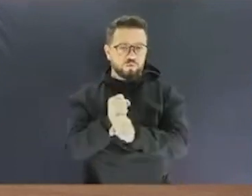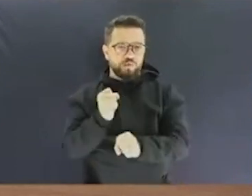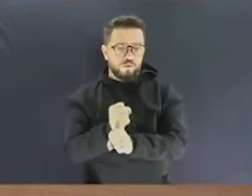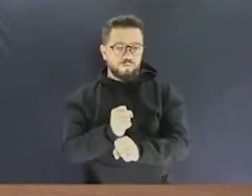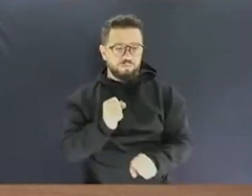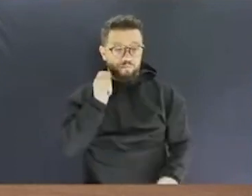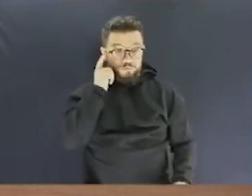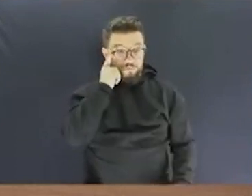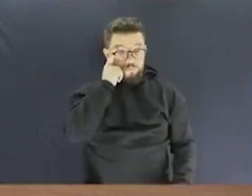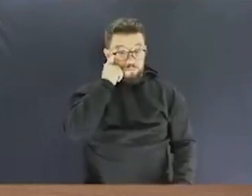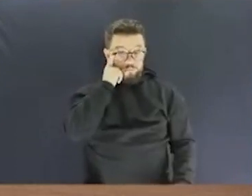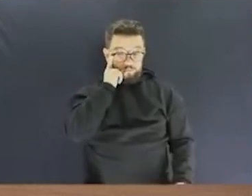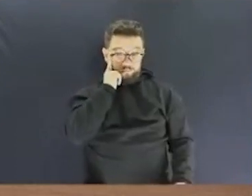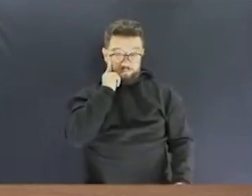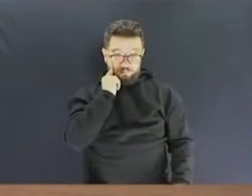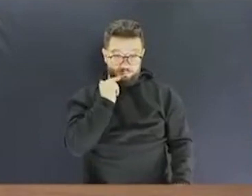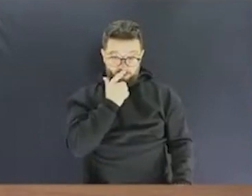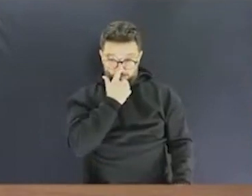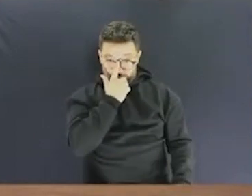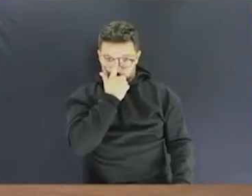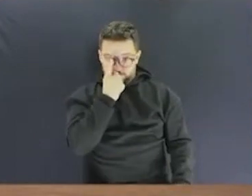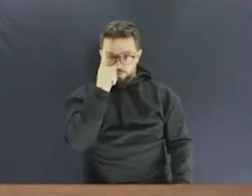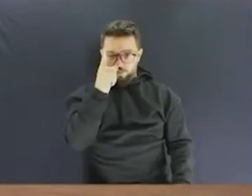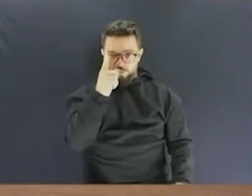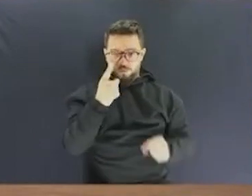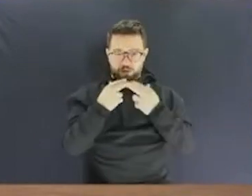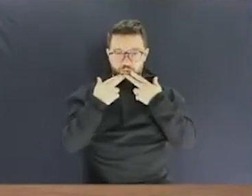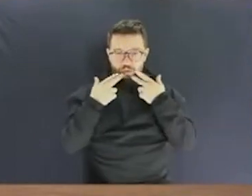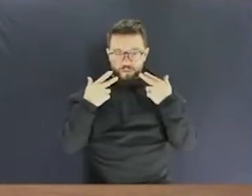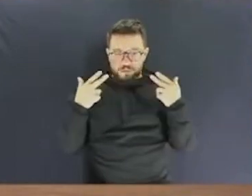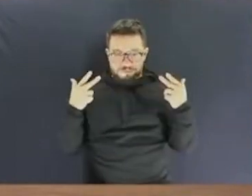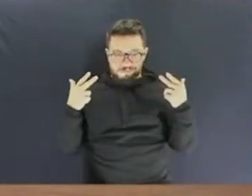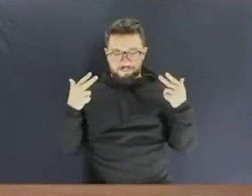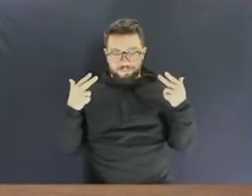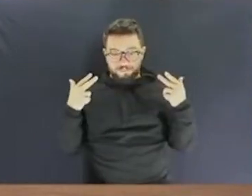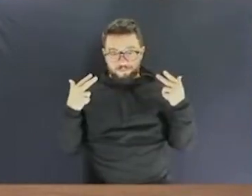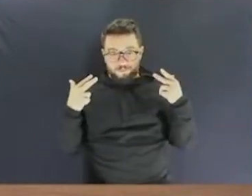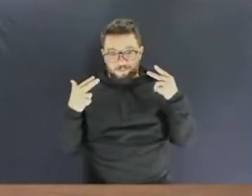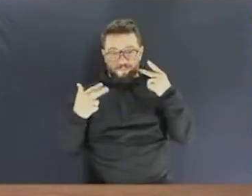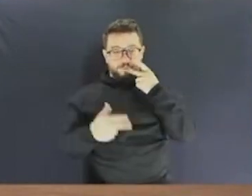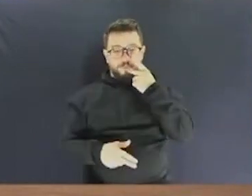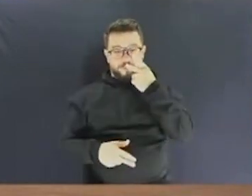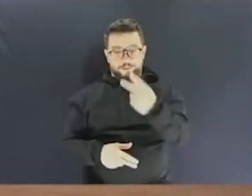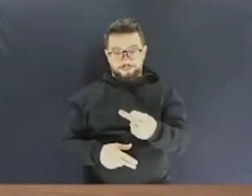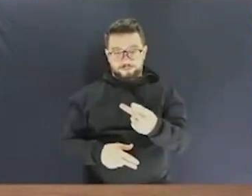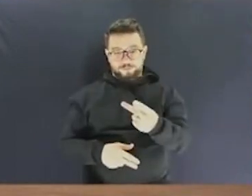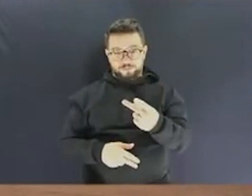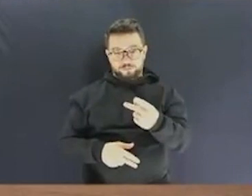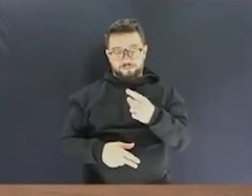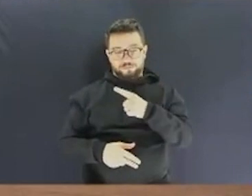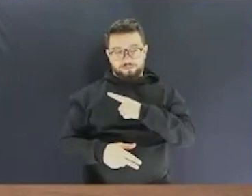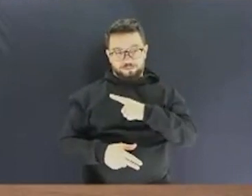Tem um ponto que nós já questionamos em audiências anteriores, já até mandamos e-mail, que é em relação à meta